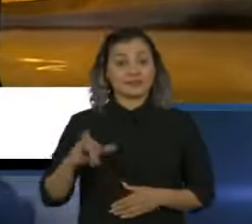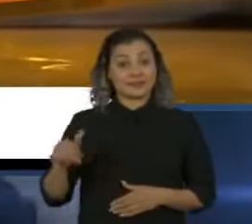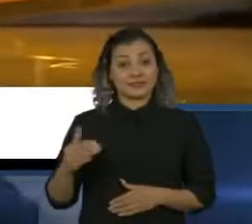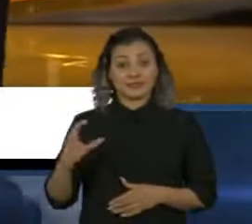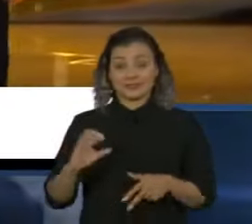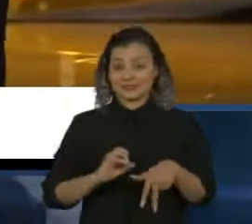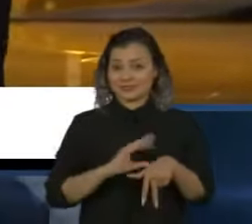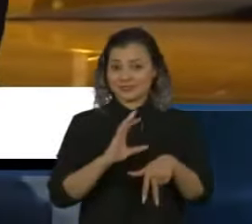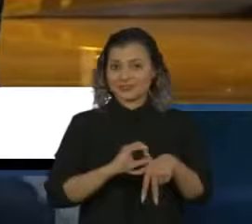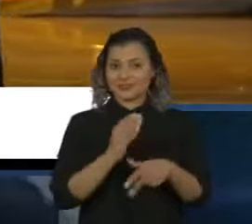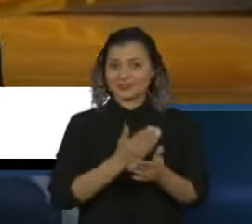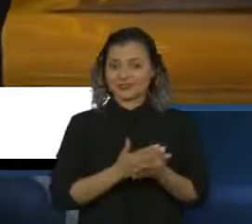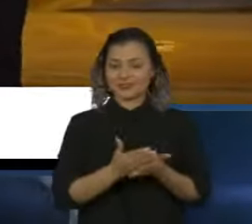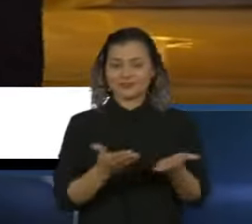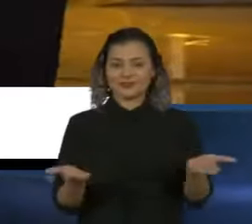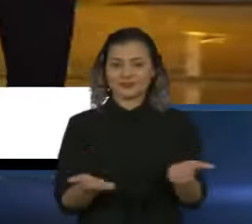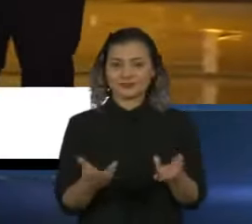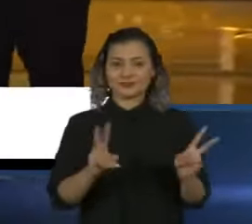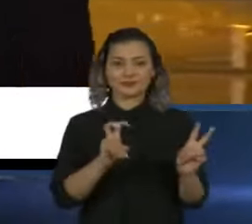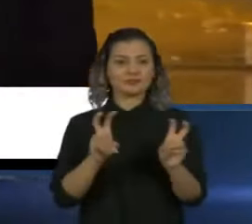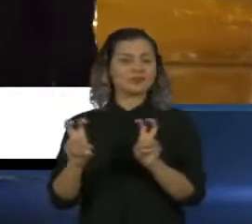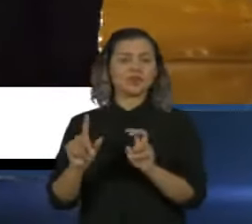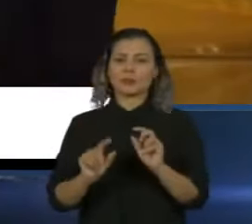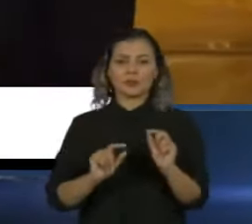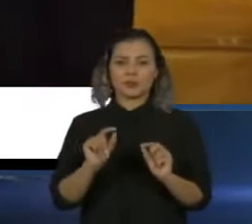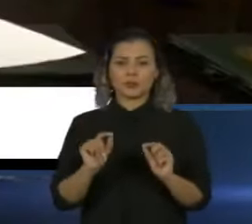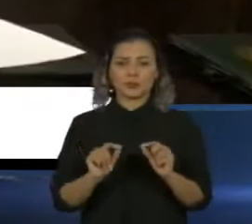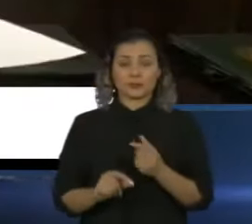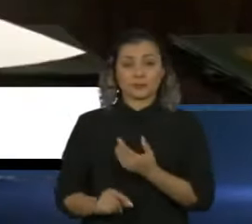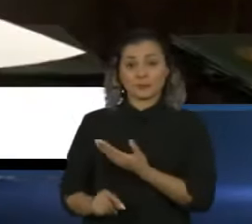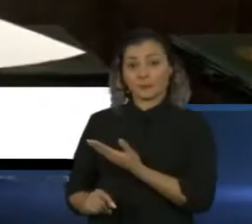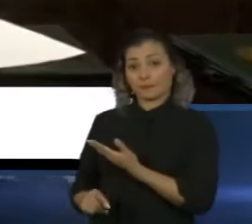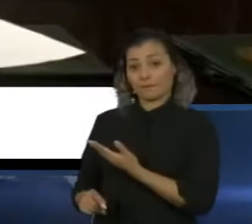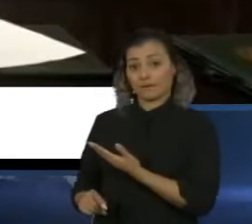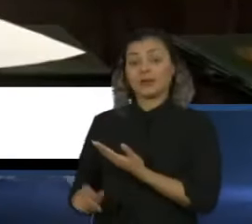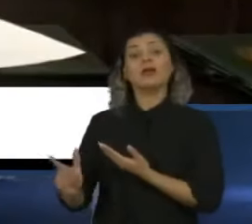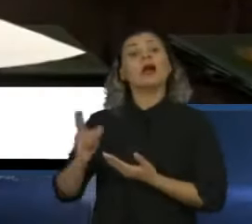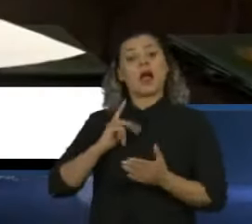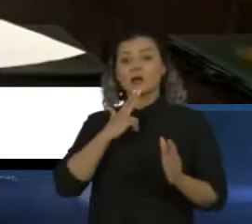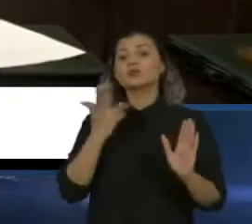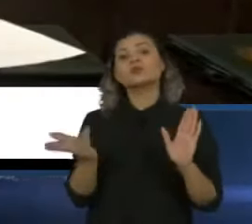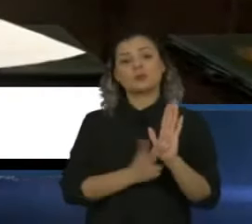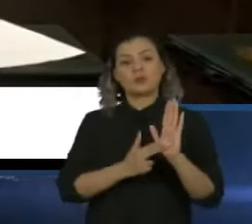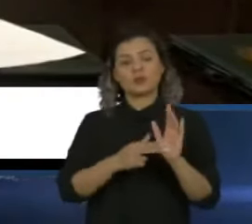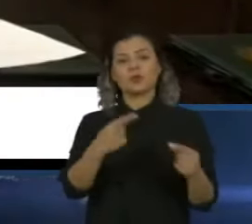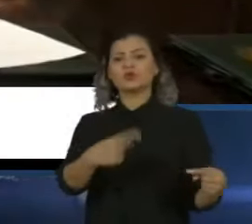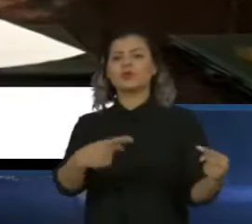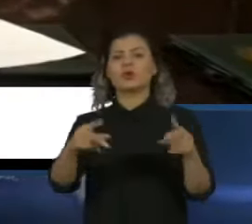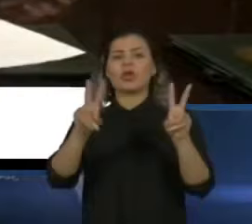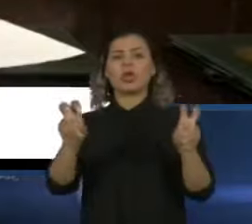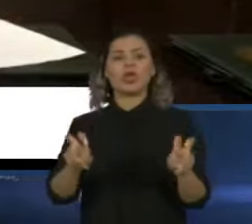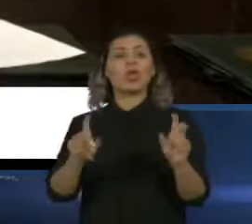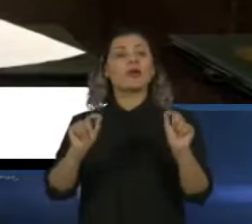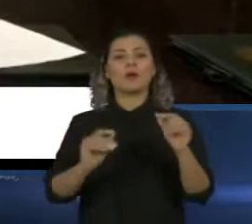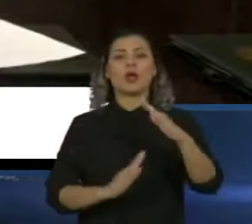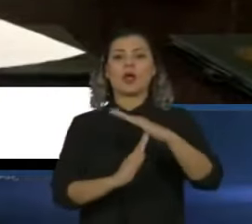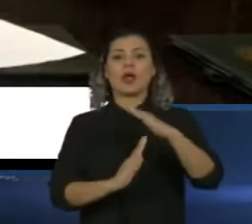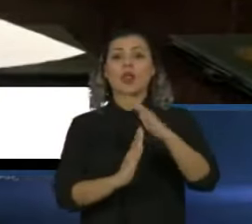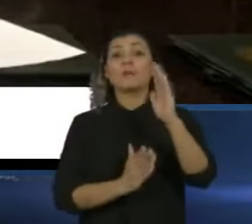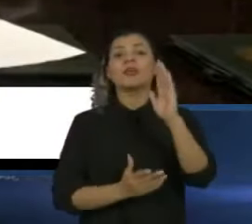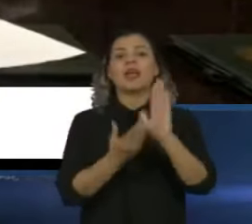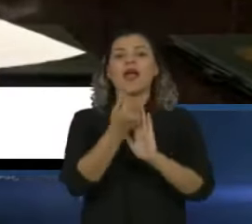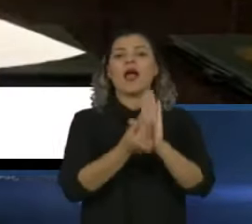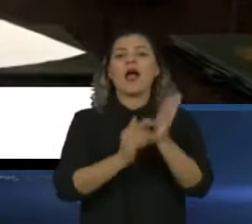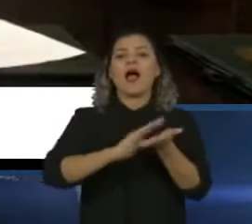O Jornal da Cultura está começando e tem os seguintes destaques. Depois de admitir discussões sobre furar o teto de gastos no